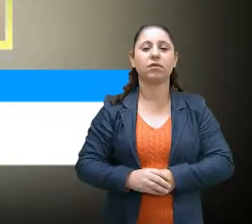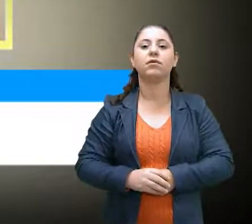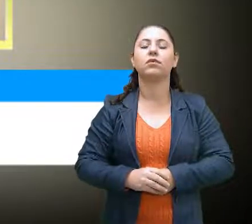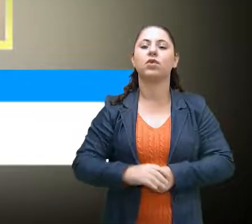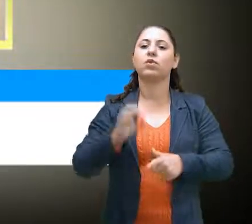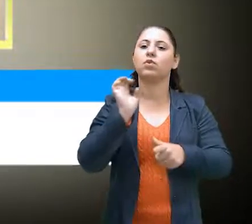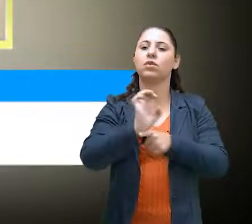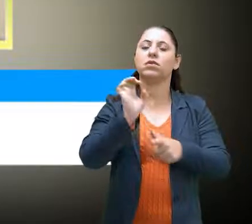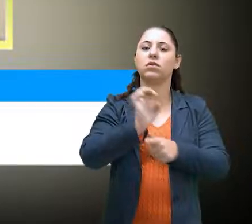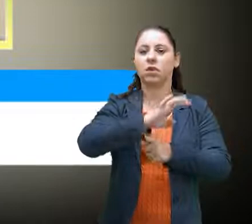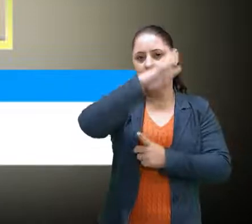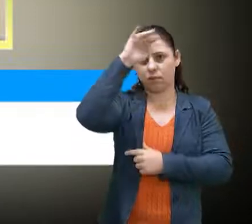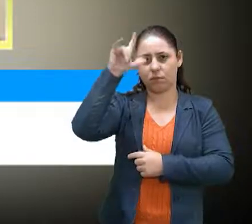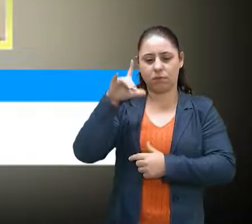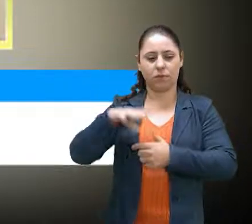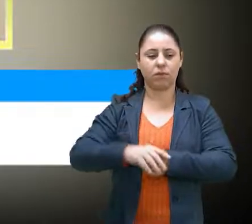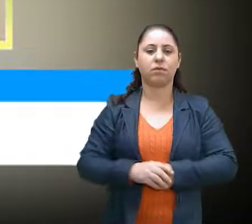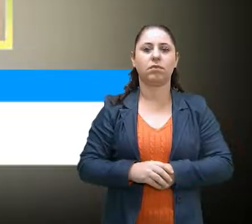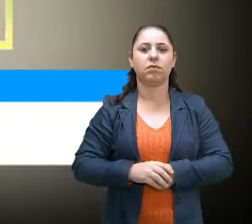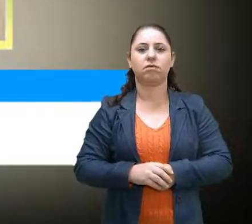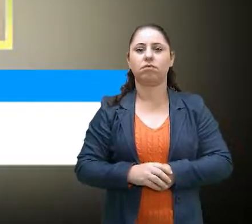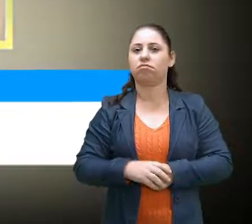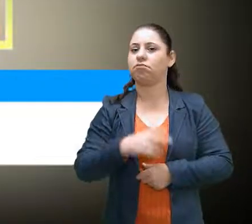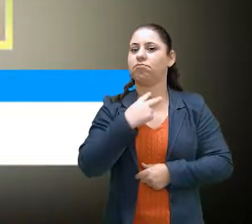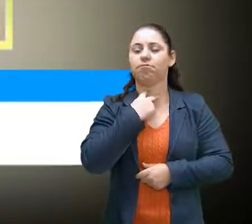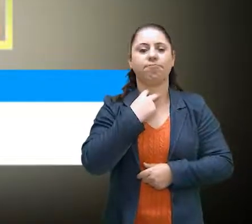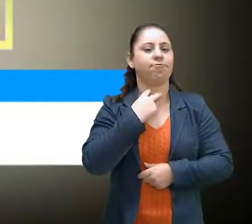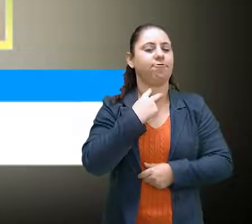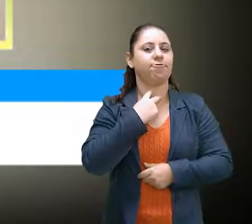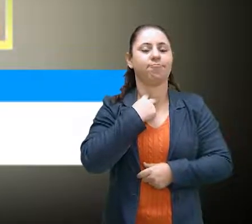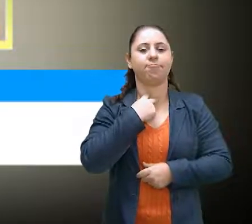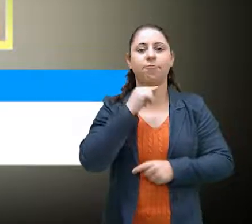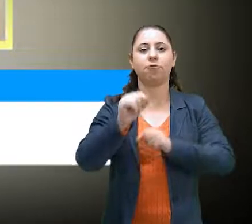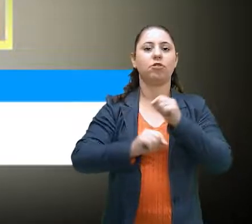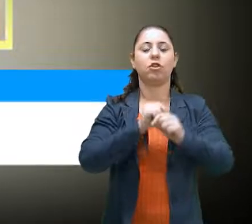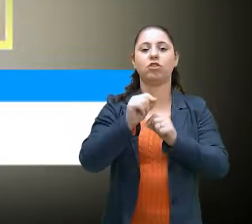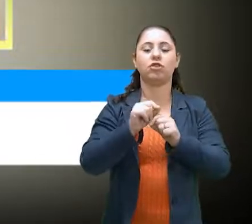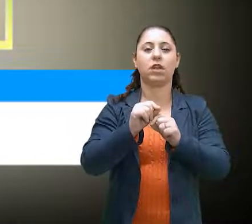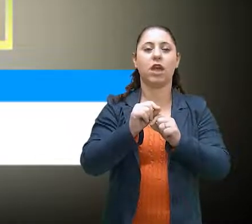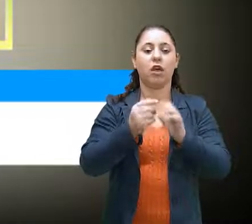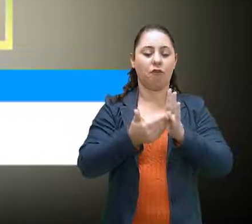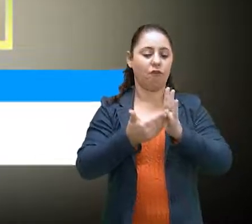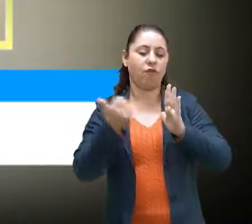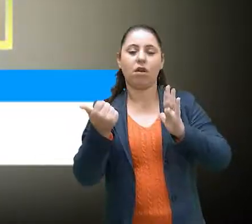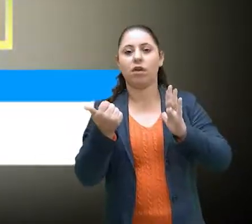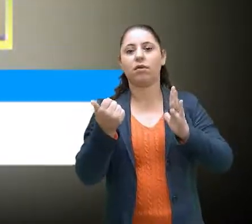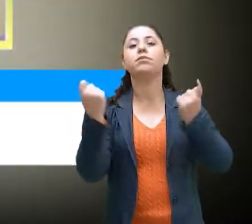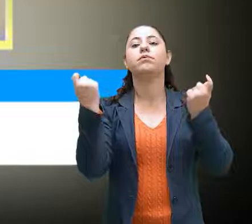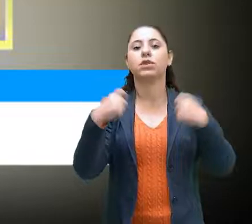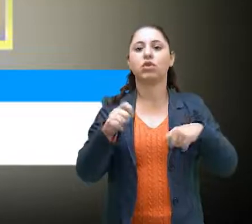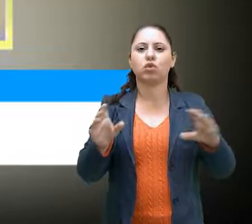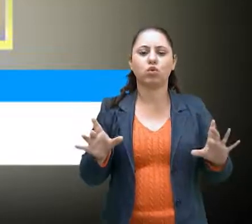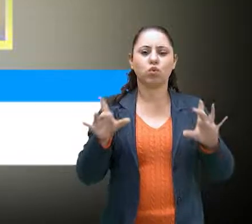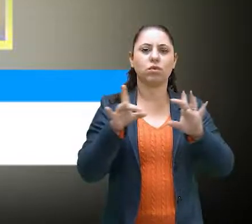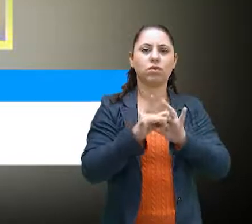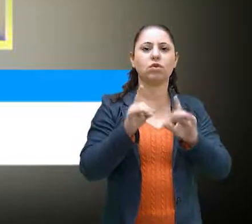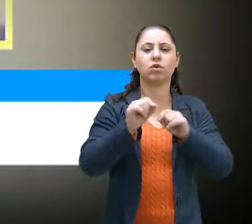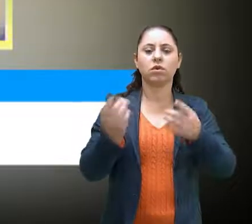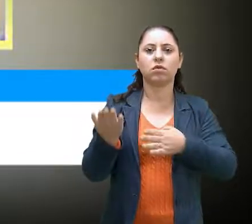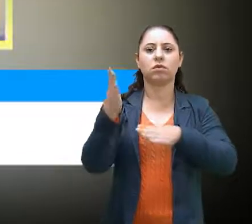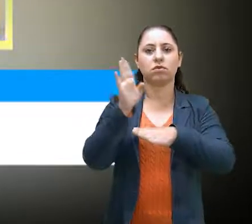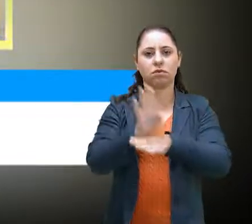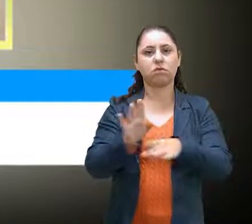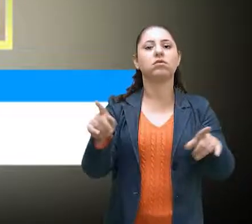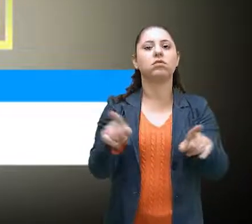e o Estado do Mato Grosso do Sul não pode ficar fora desse movimento para que a gente